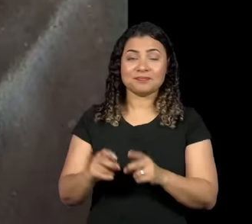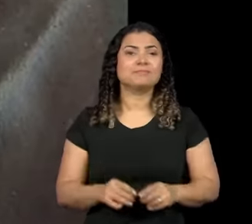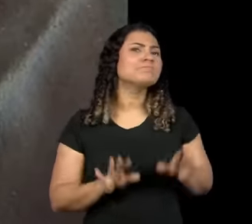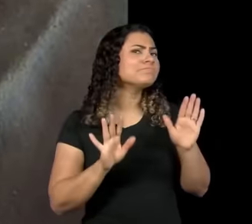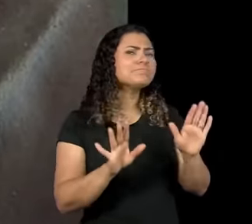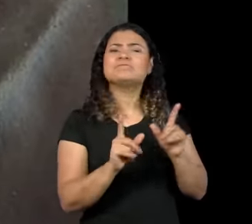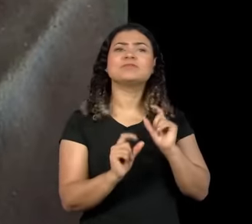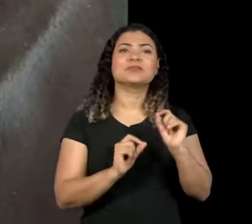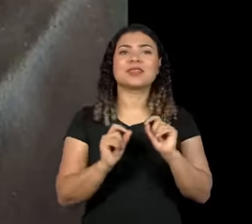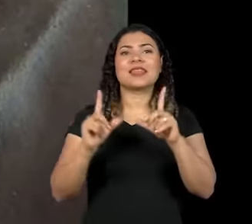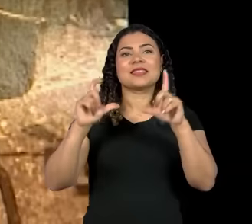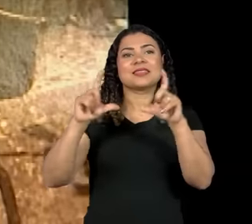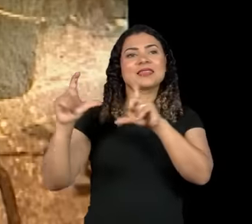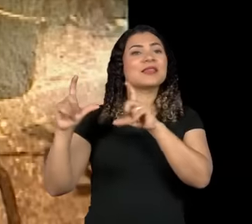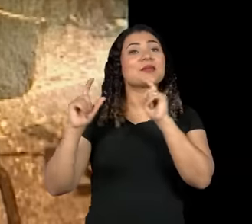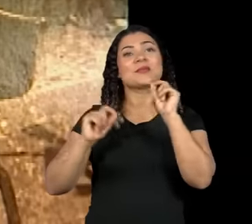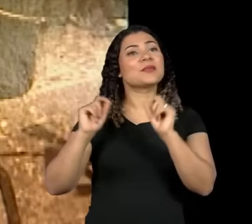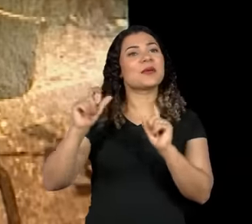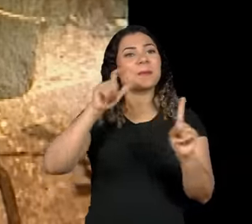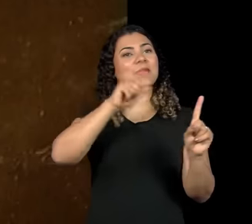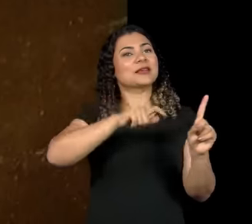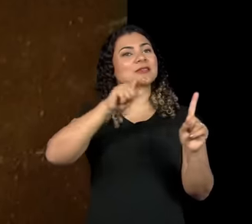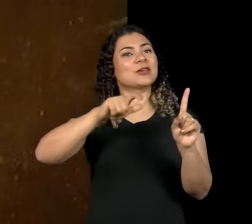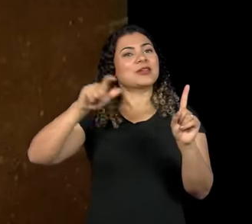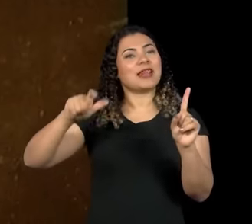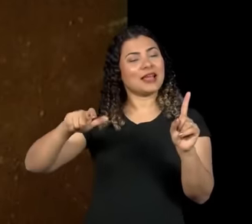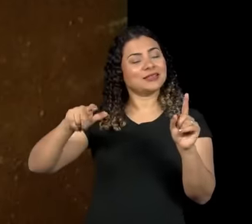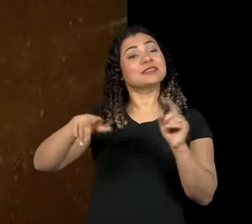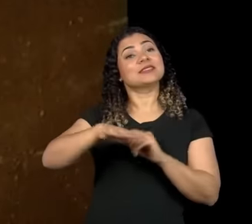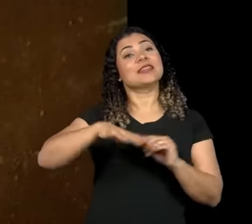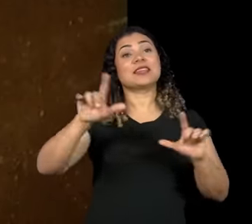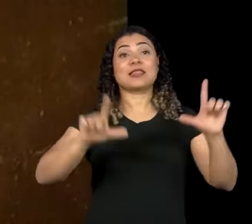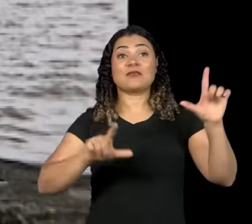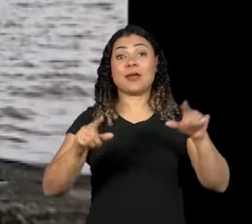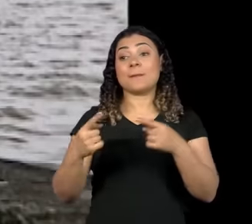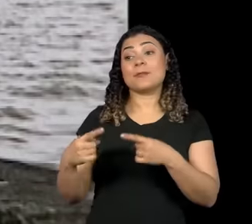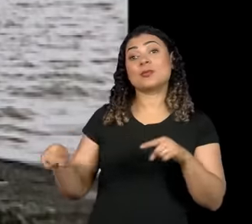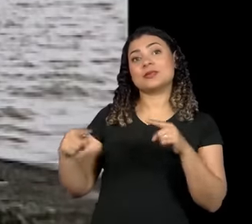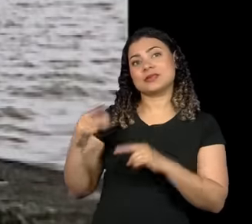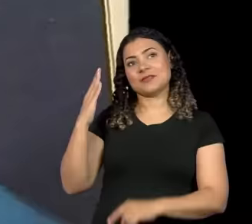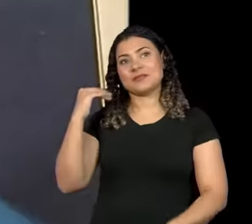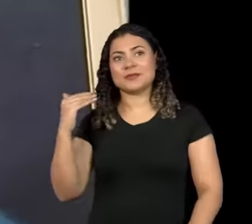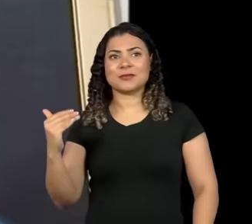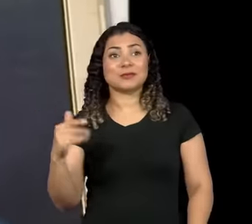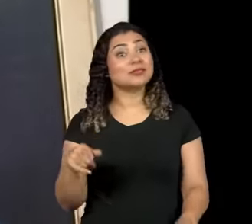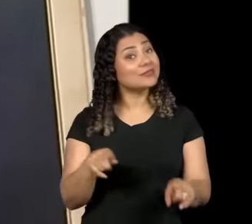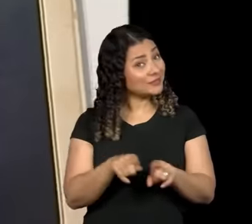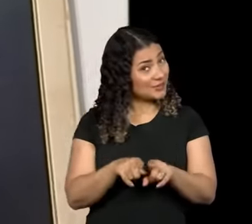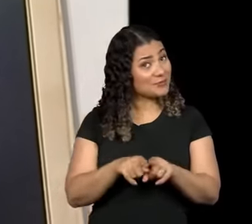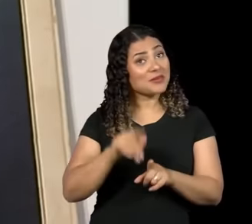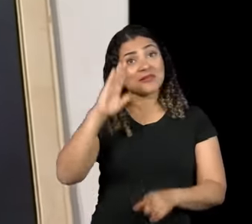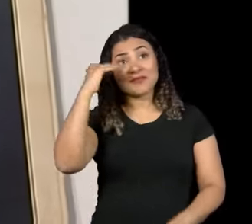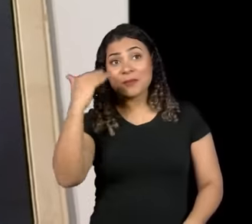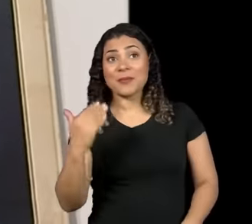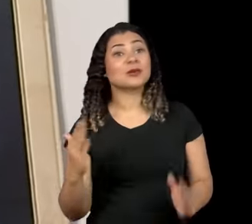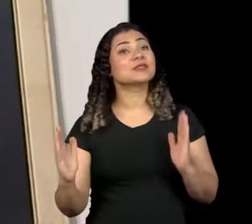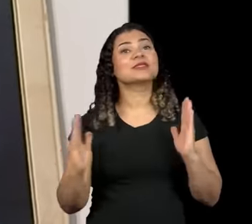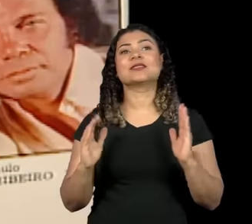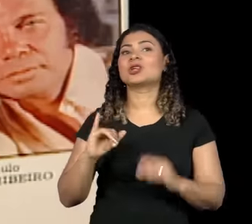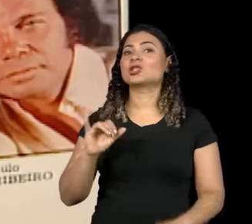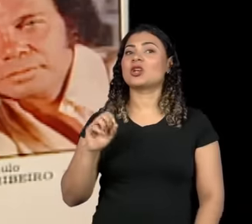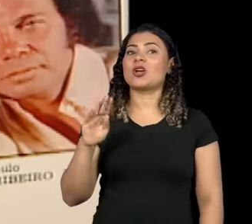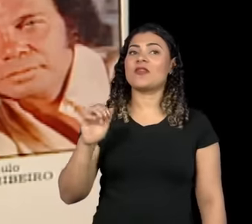As tramas eram geralmente protagonizadas por artistas da TV e da música, inclusive os ídolos da Jovem